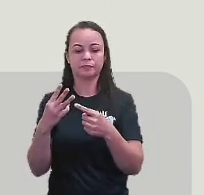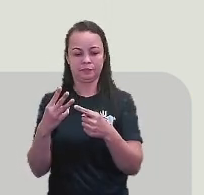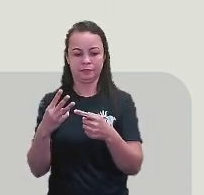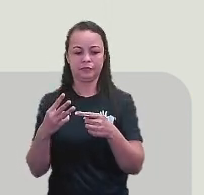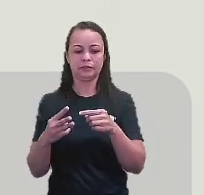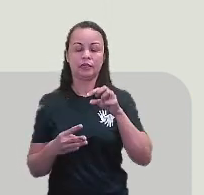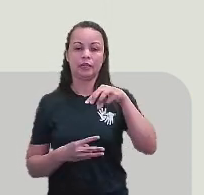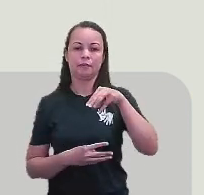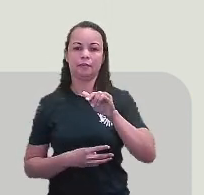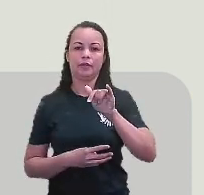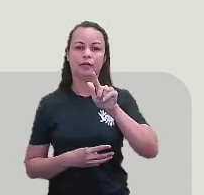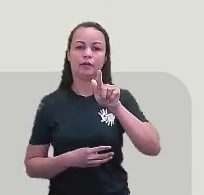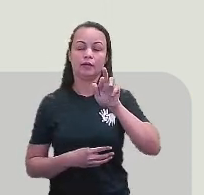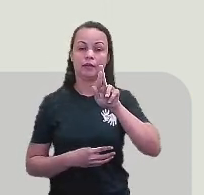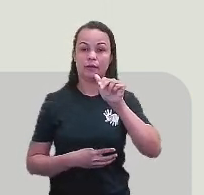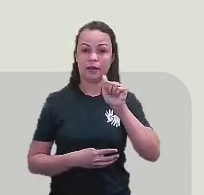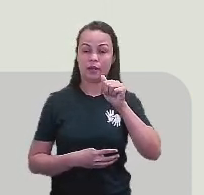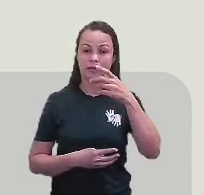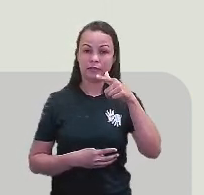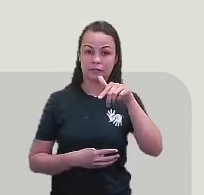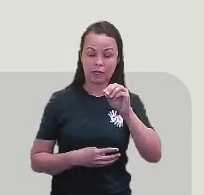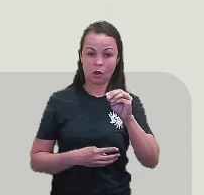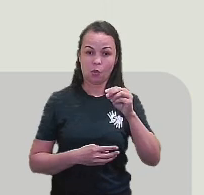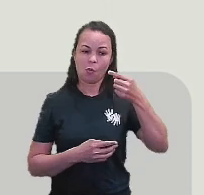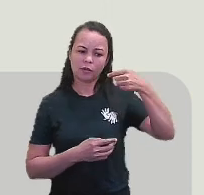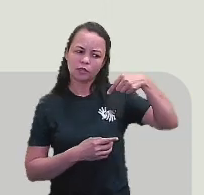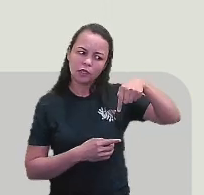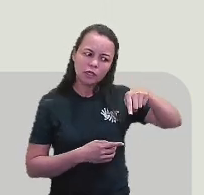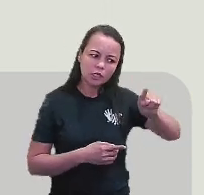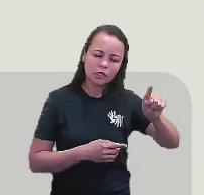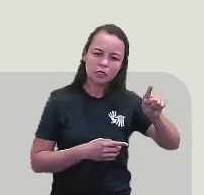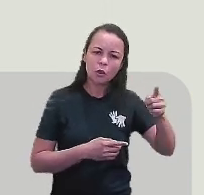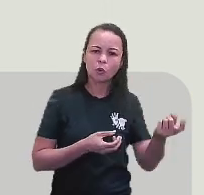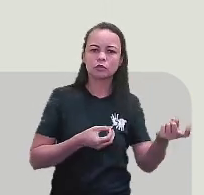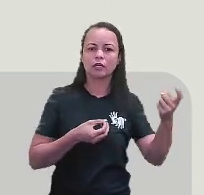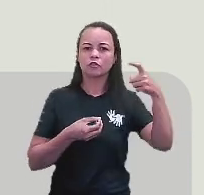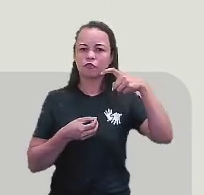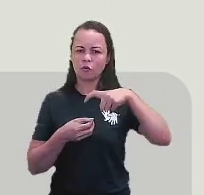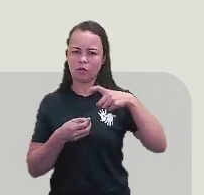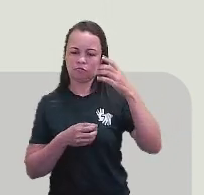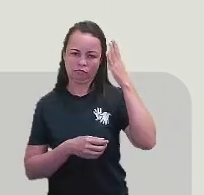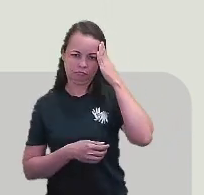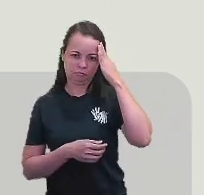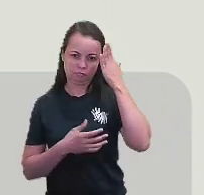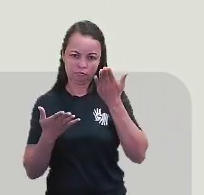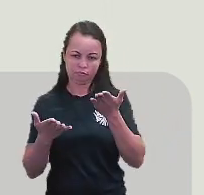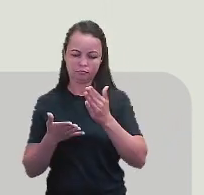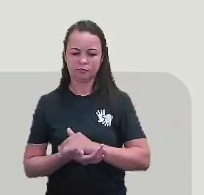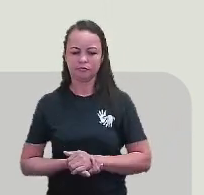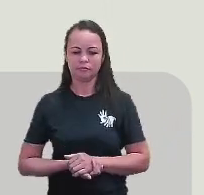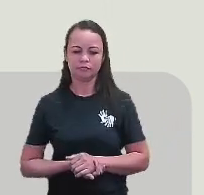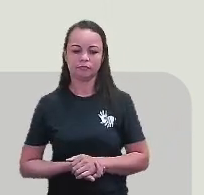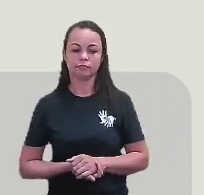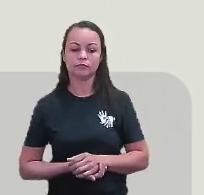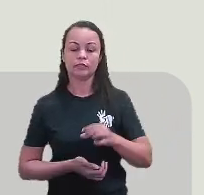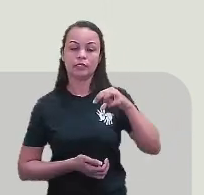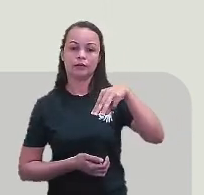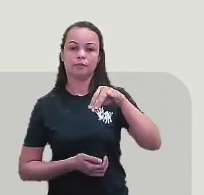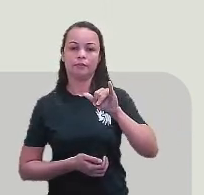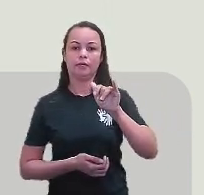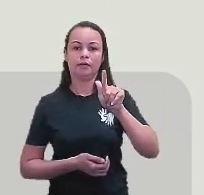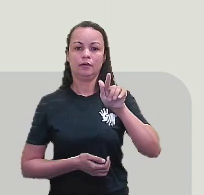e emigração. Um é de ir e outro é de voltar. Vamos compreender melhor? Migração.